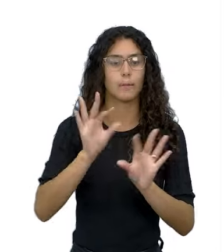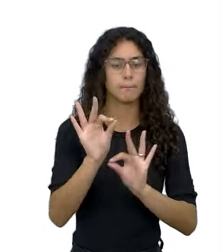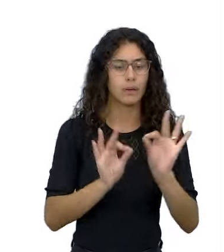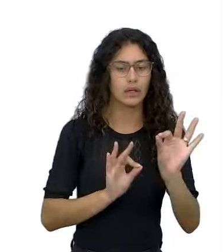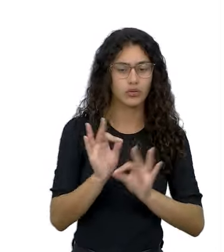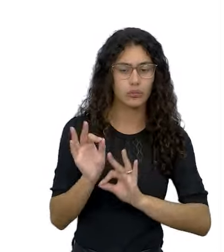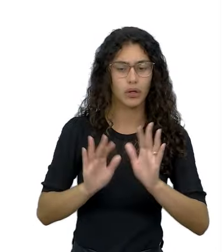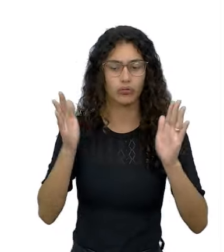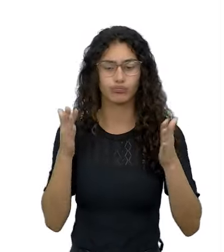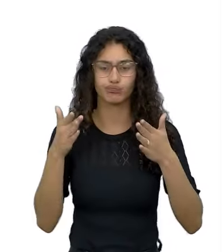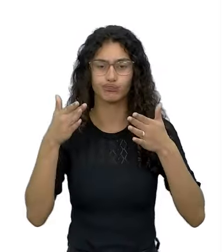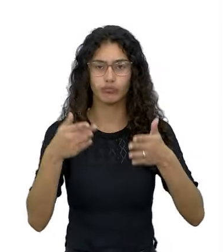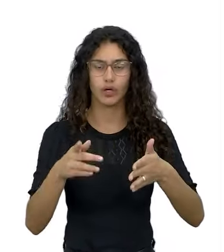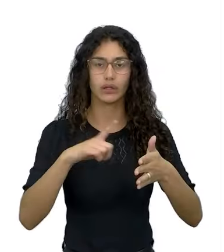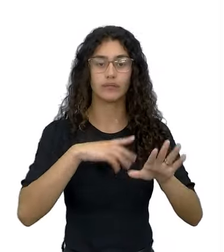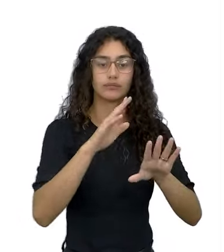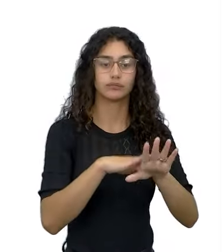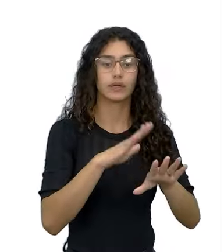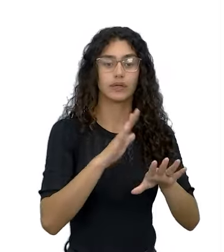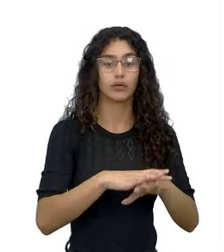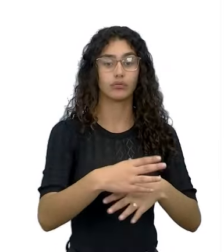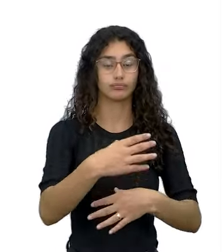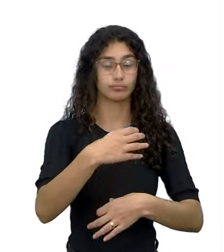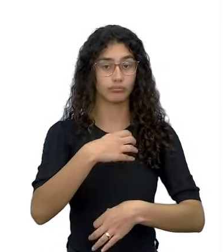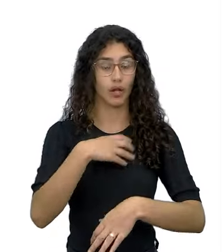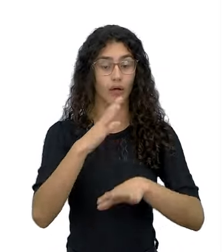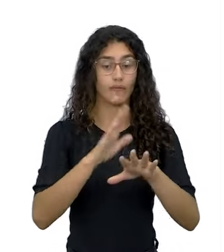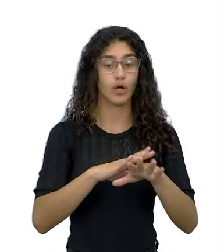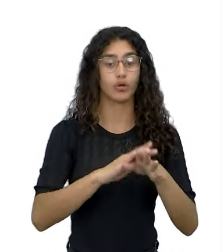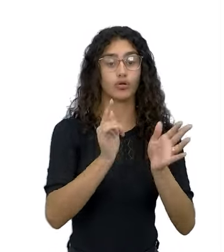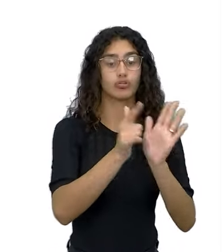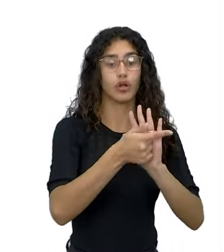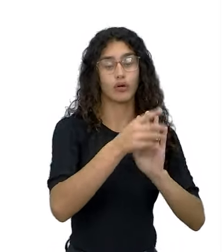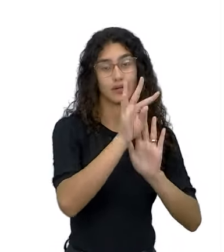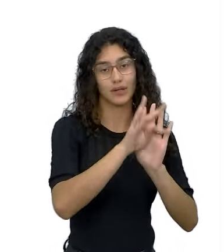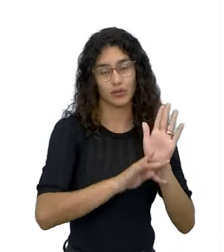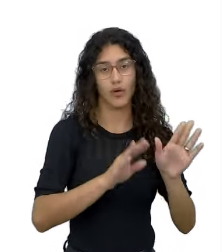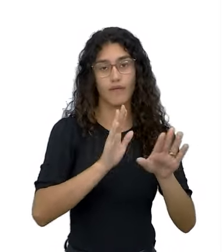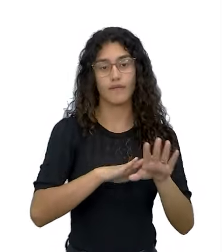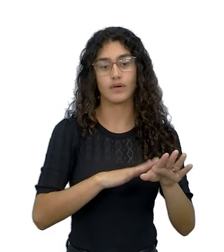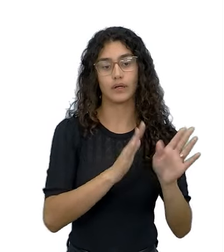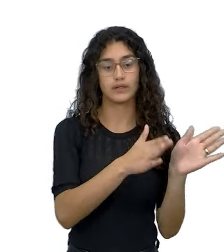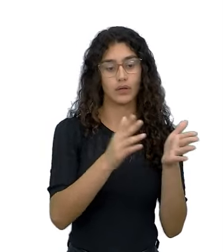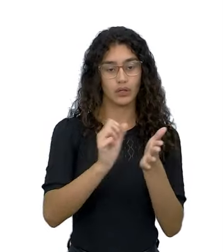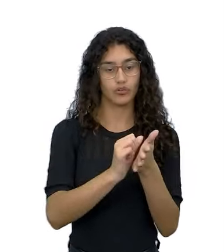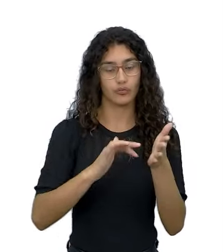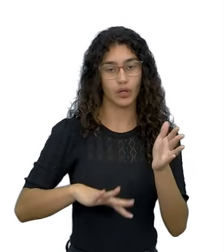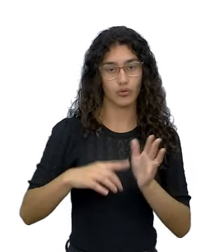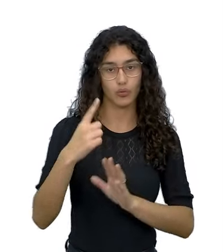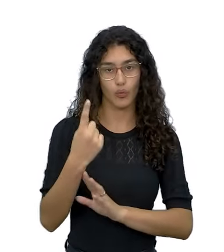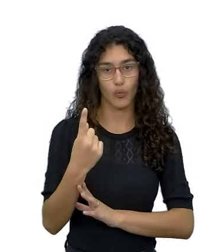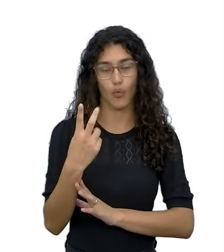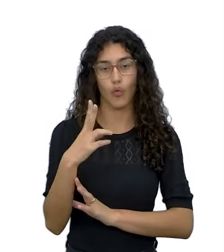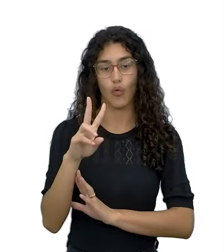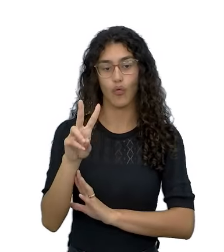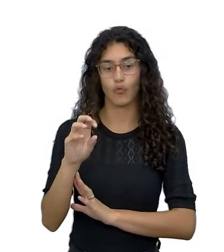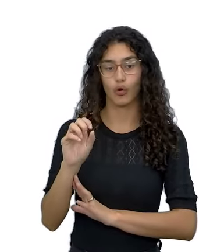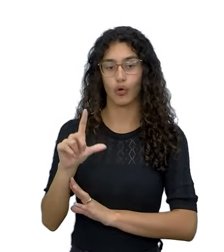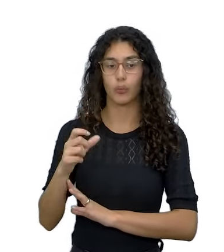com foco aí nas produções de sentidos, relativo aos gêneros textuais trabalhados aqui na nossa sequência de atividades